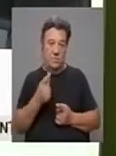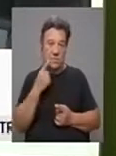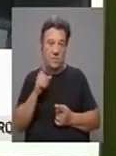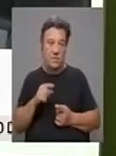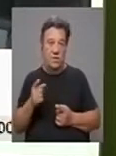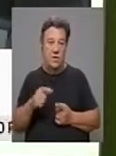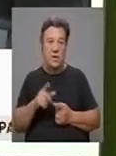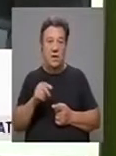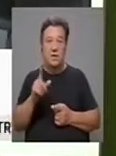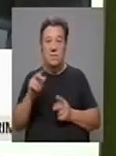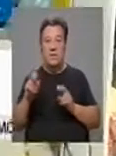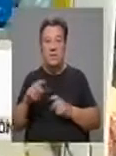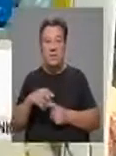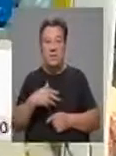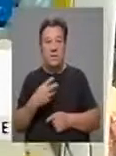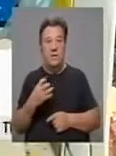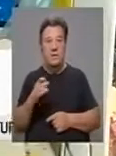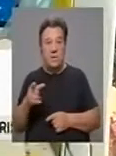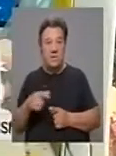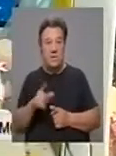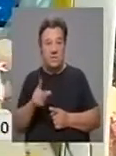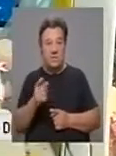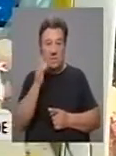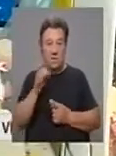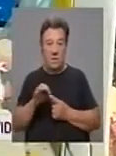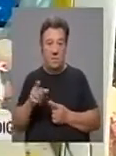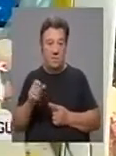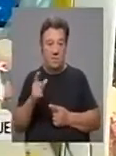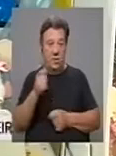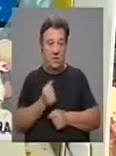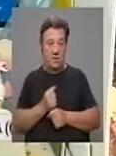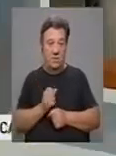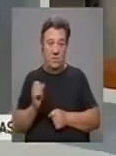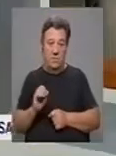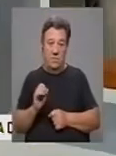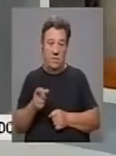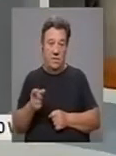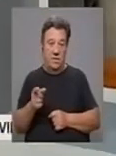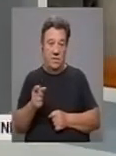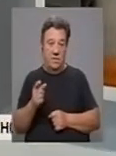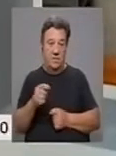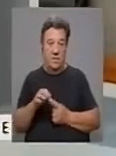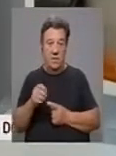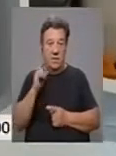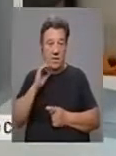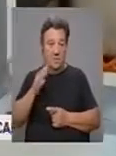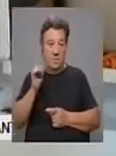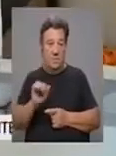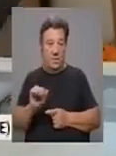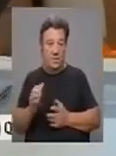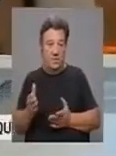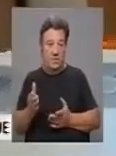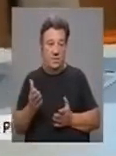questão da casa de banho. A questão da casa de banho era um elemento que nos primeiros trabalhos não era um elemento crucial para eles,